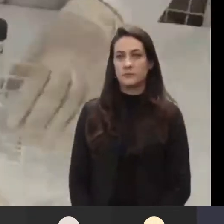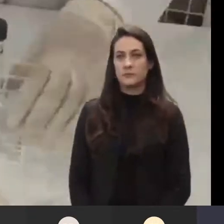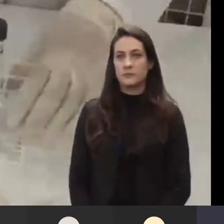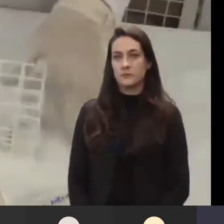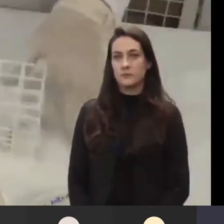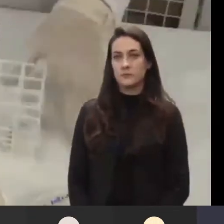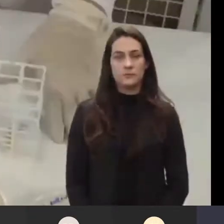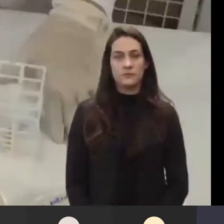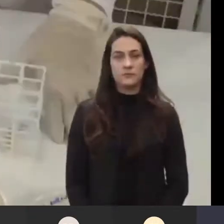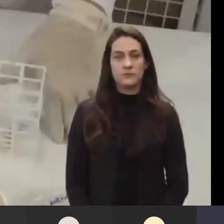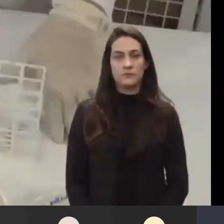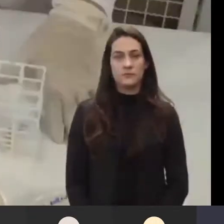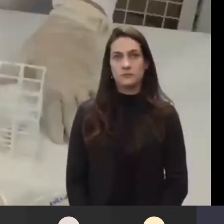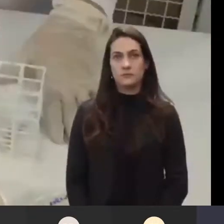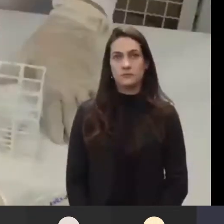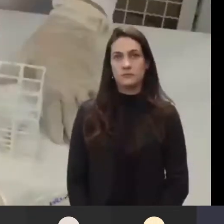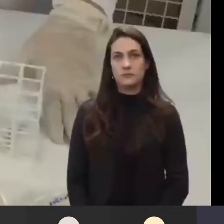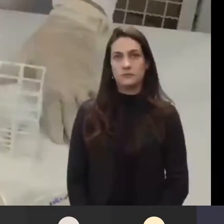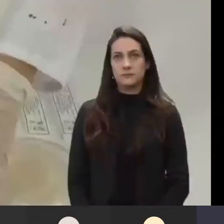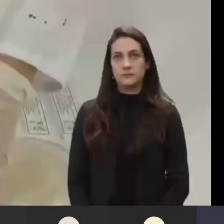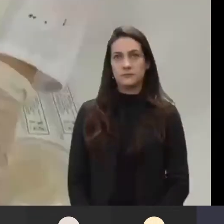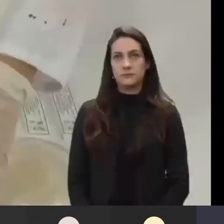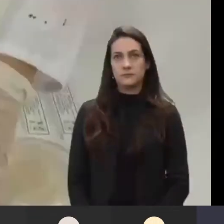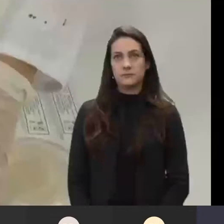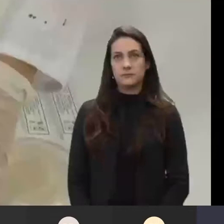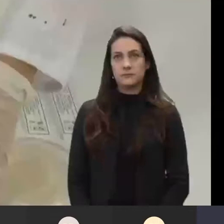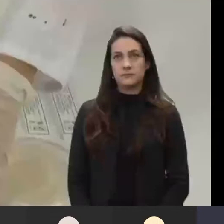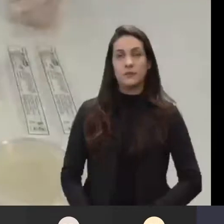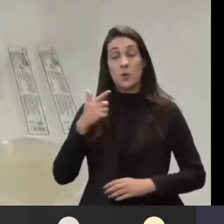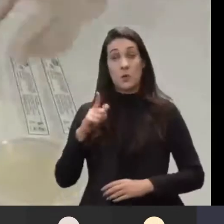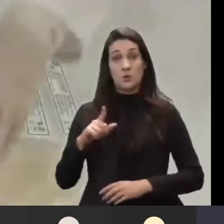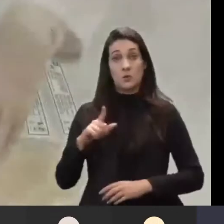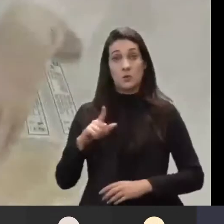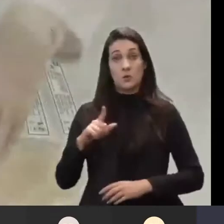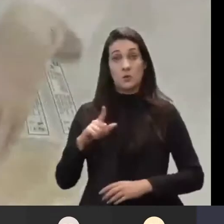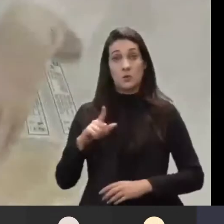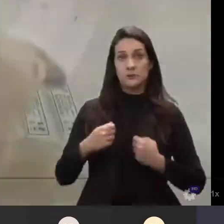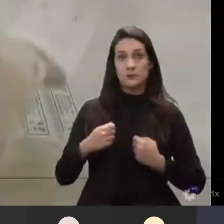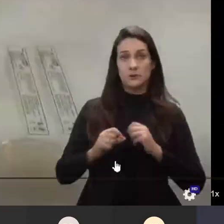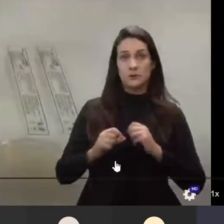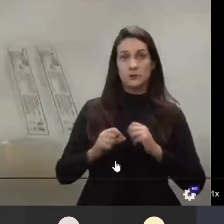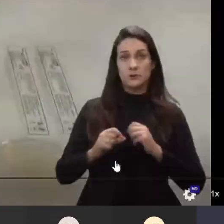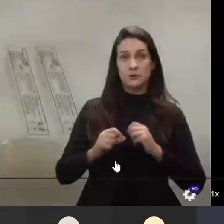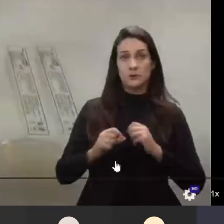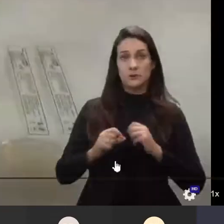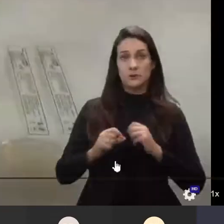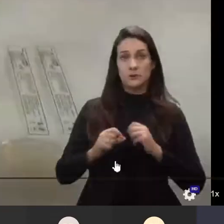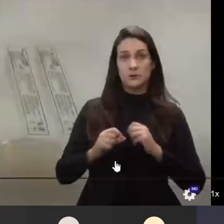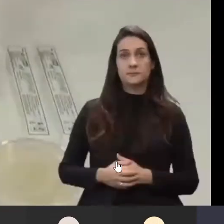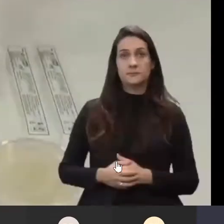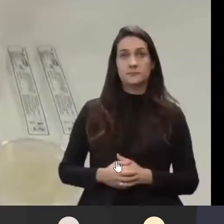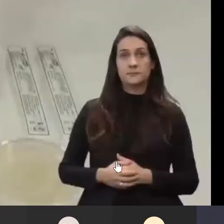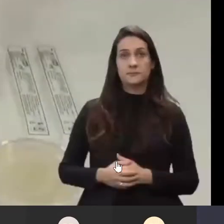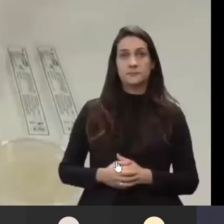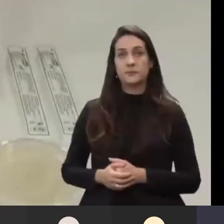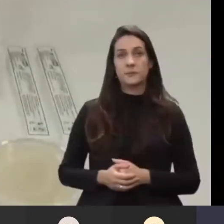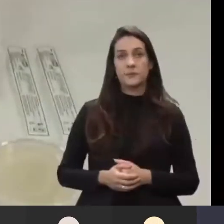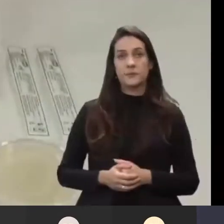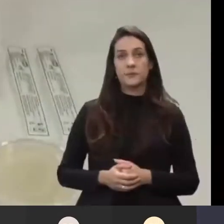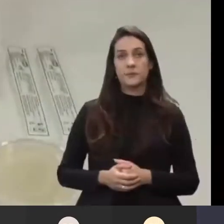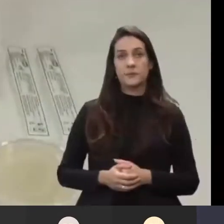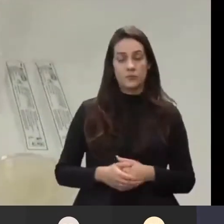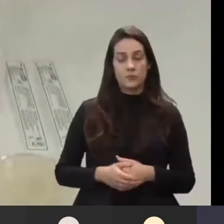Então, na próxima etapa, nós precisaremos de um swab, que é o cotonete estéreo, e a placa de Petri